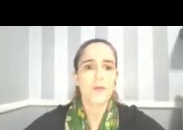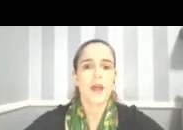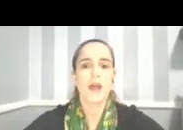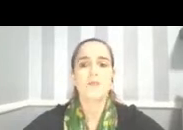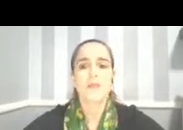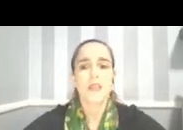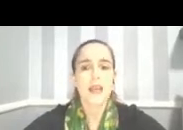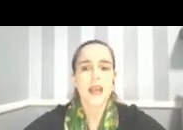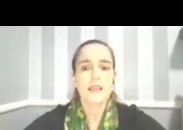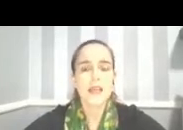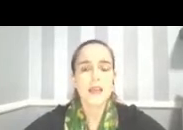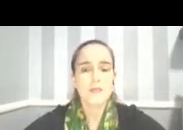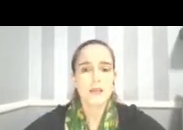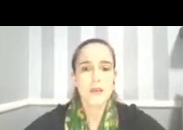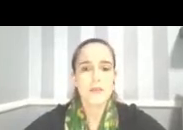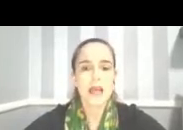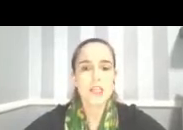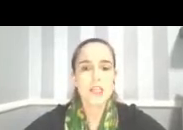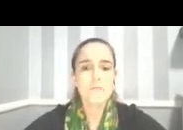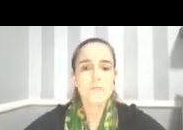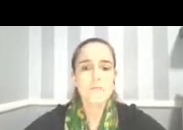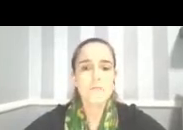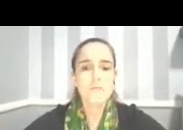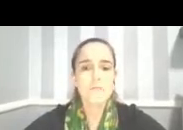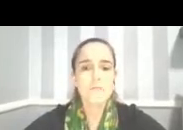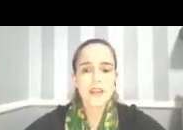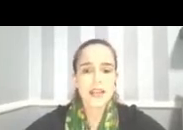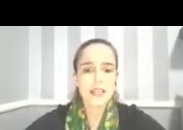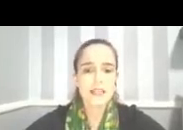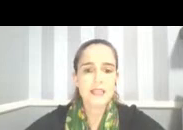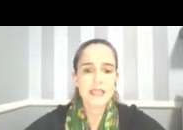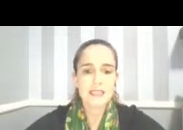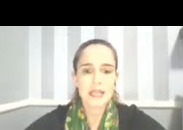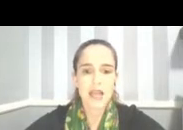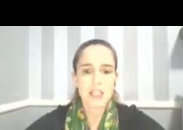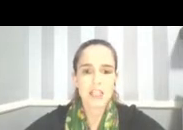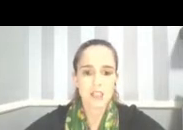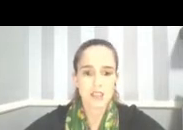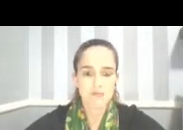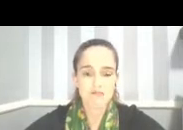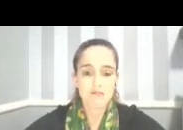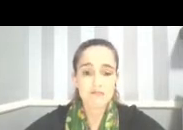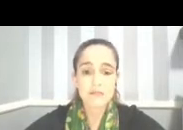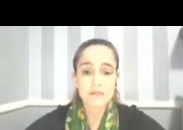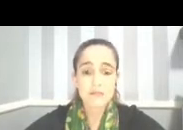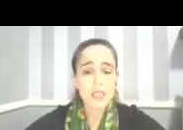pouco, tá? Essa aqui é mais uma imagem. Qual a diferença que tem nessa imagem